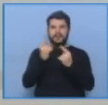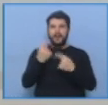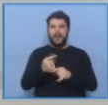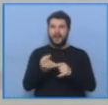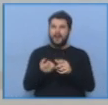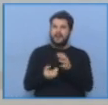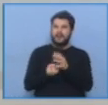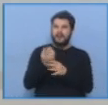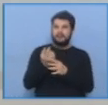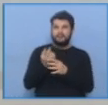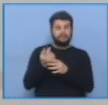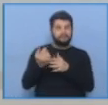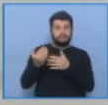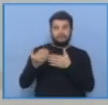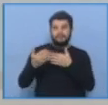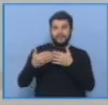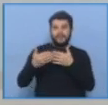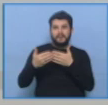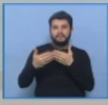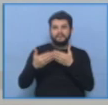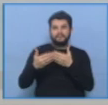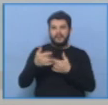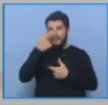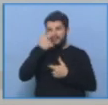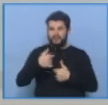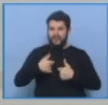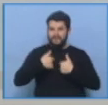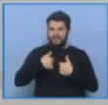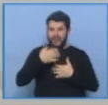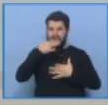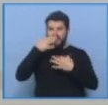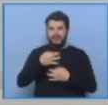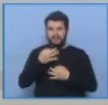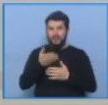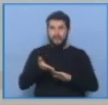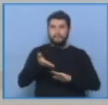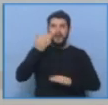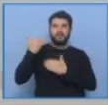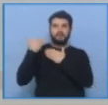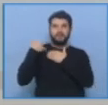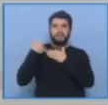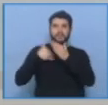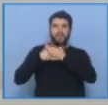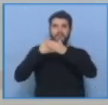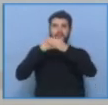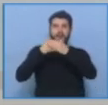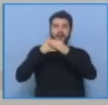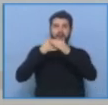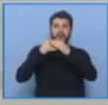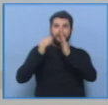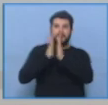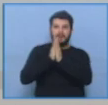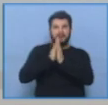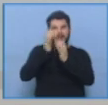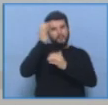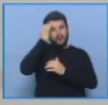aí desde qualquer fiel até à pessoa com maior responsabilidade do ponto de vista da hierarquia da Igreja, uma